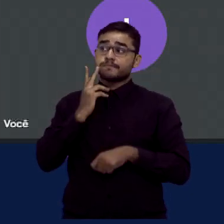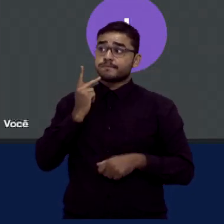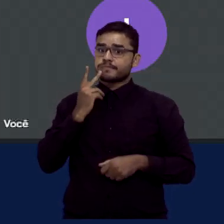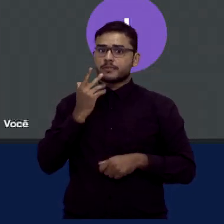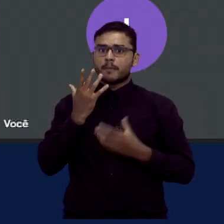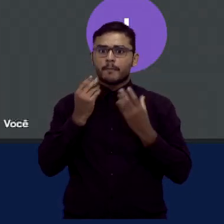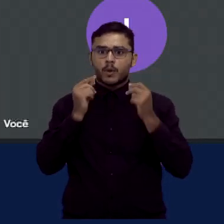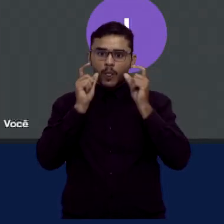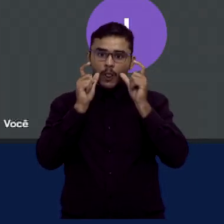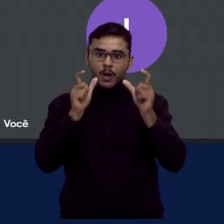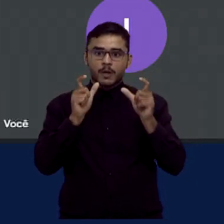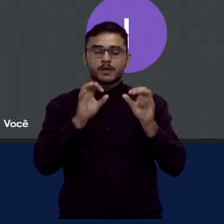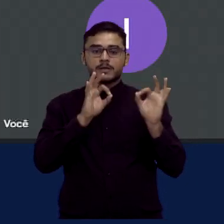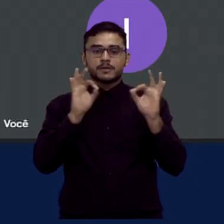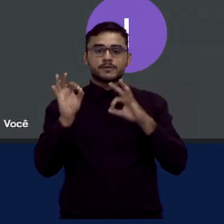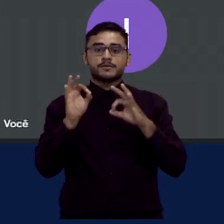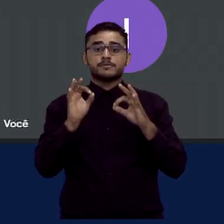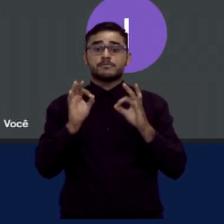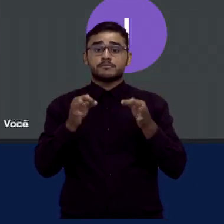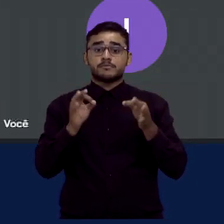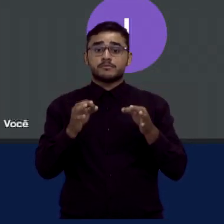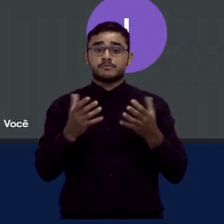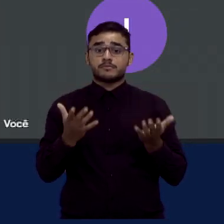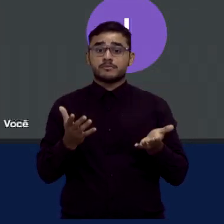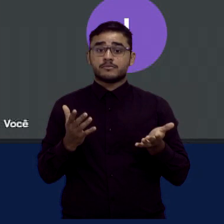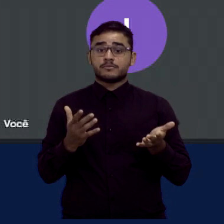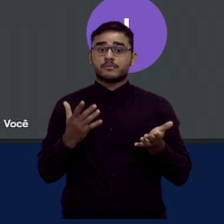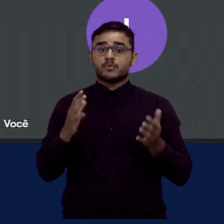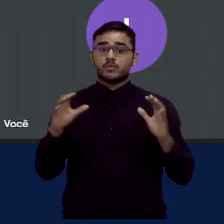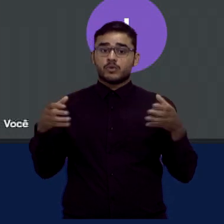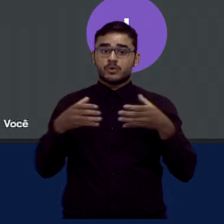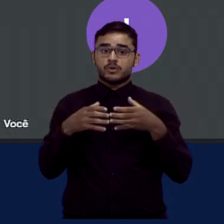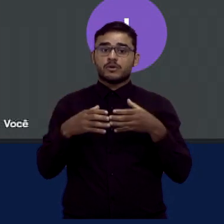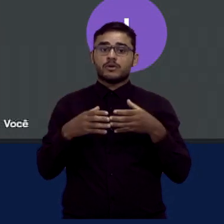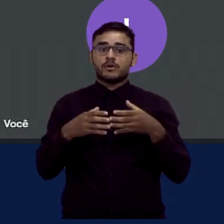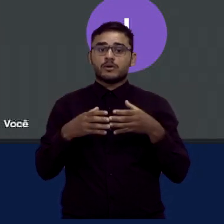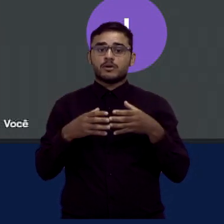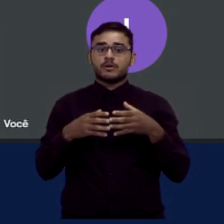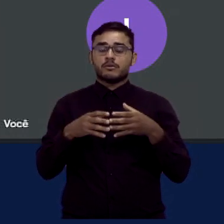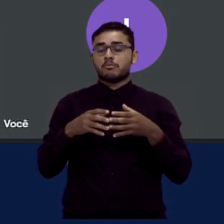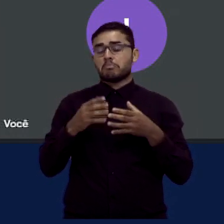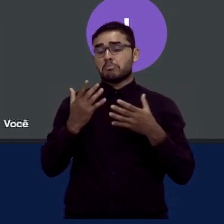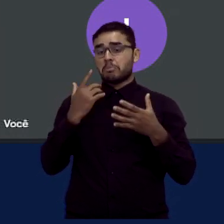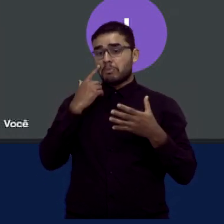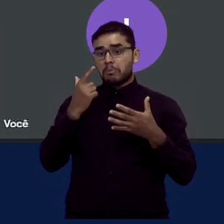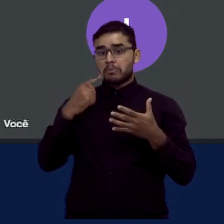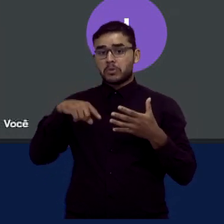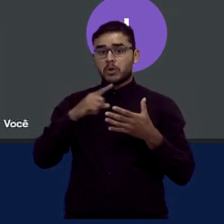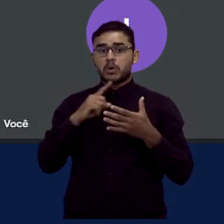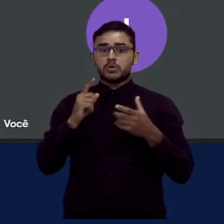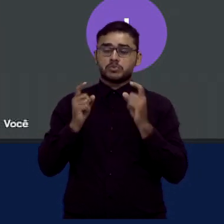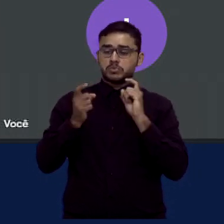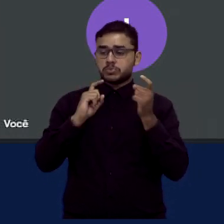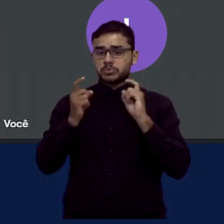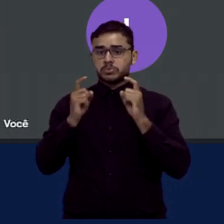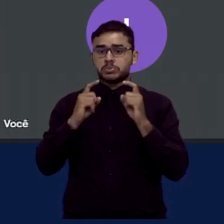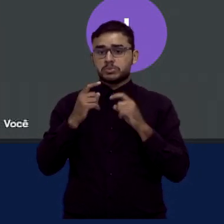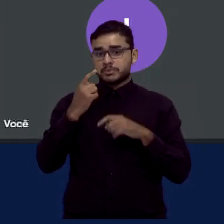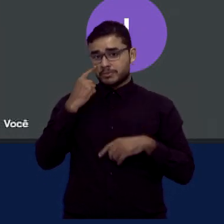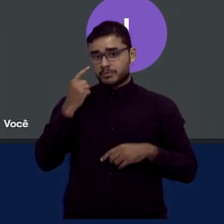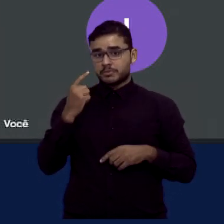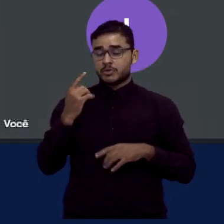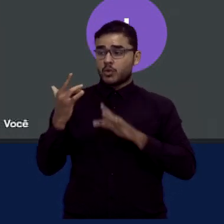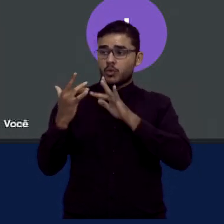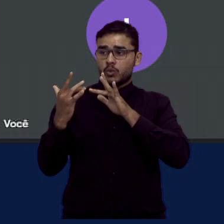assim, tem gente aqui sugerindo a gente criar uma comunidade, tudo. Eu vou repassar para você o contato pessoal, lembrando